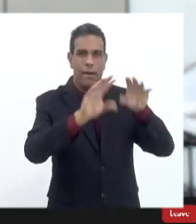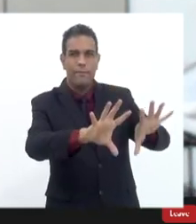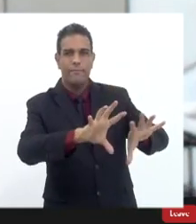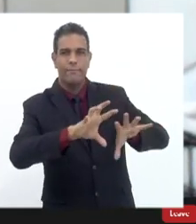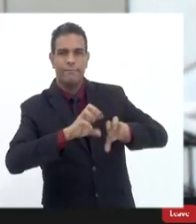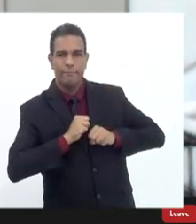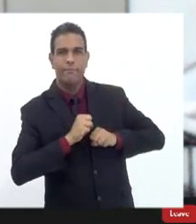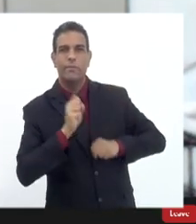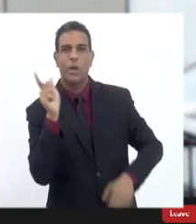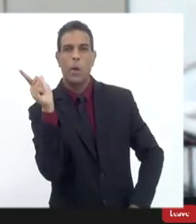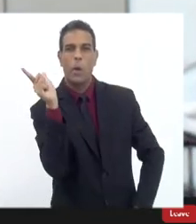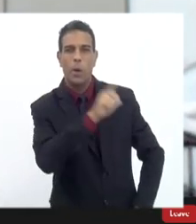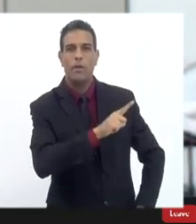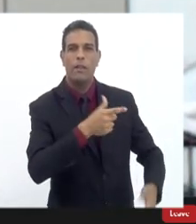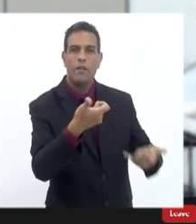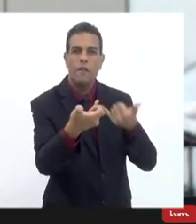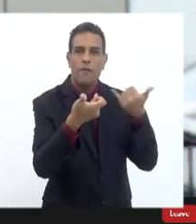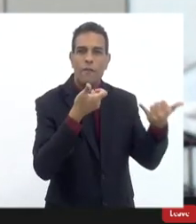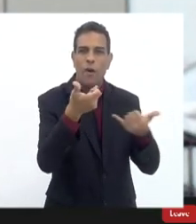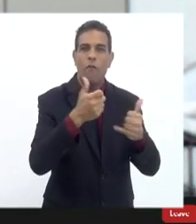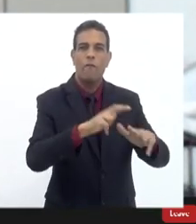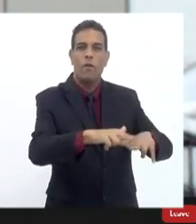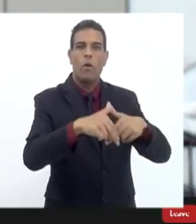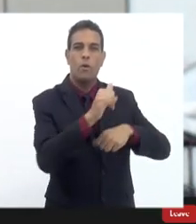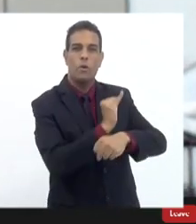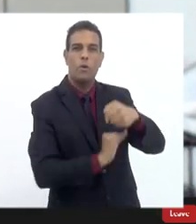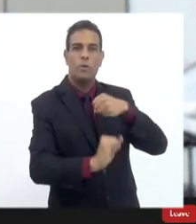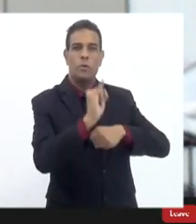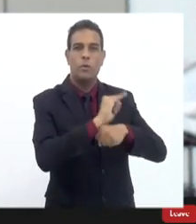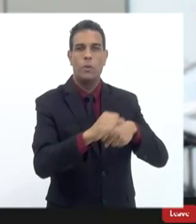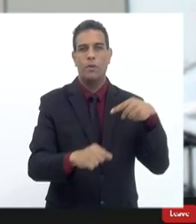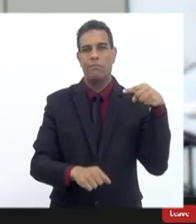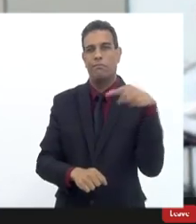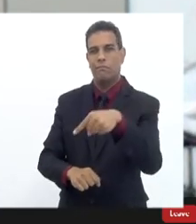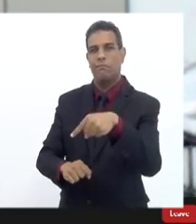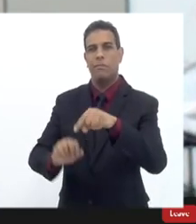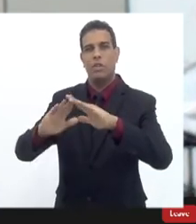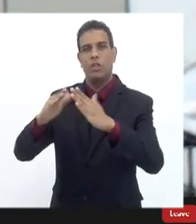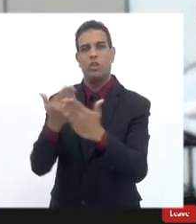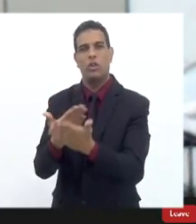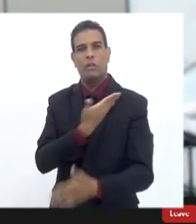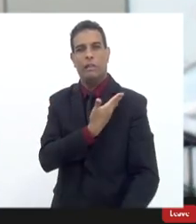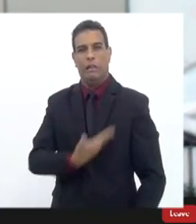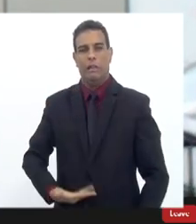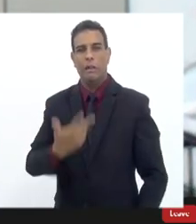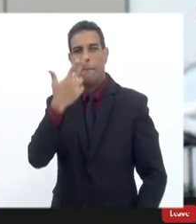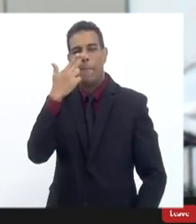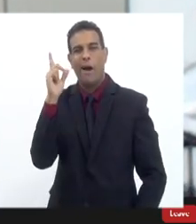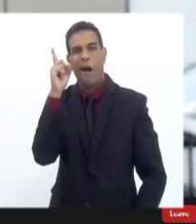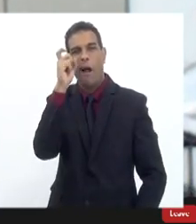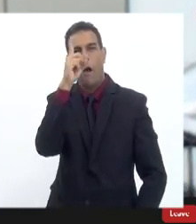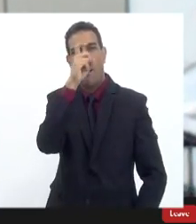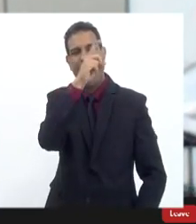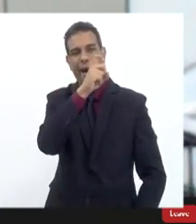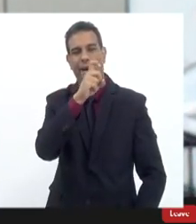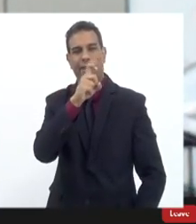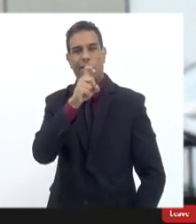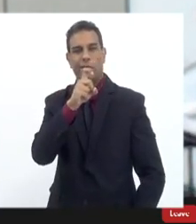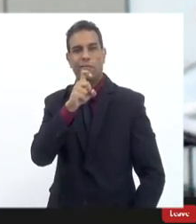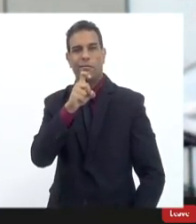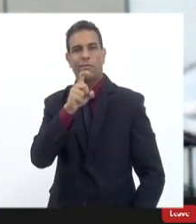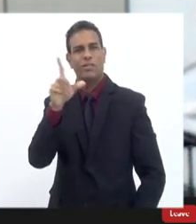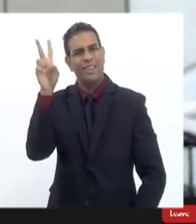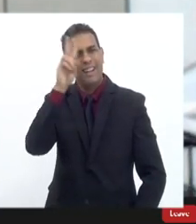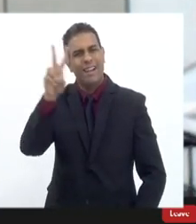dispositivos, terem acesso à internet. Na rede pública, desde o início, a gente viu que isso foi uma dificuldade. Então, desde o ano passado, a gente chegou a ver uma série